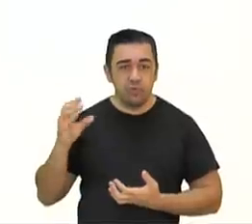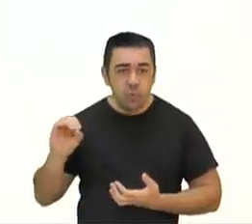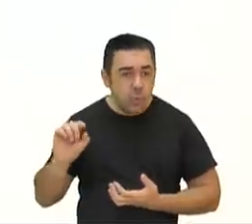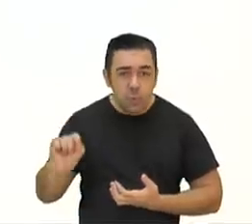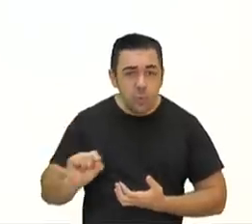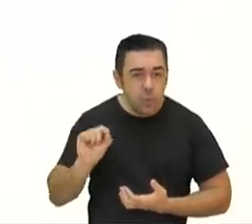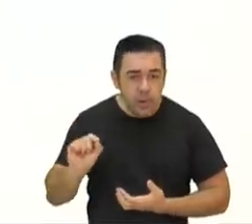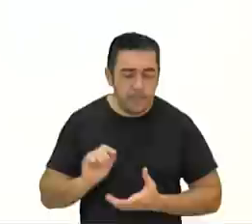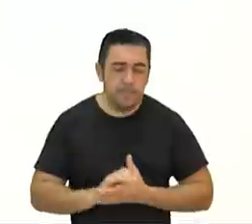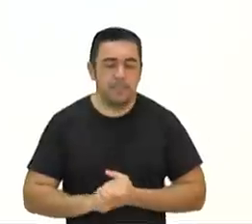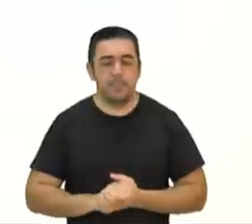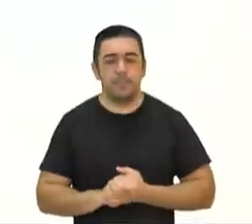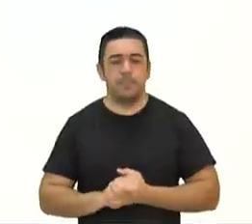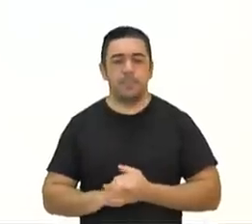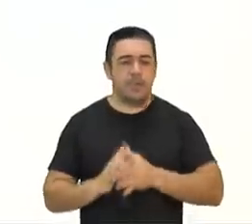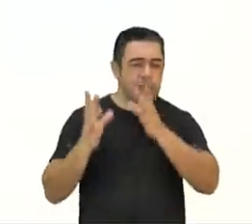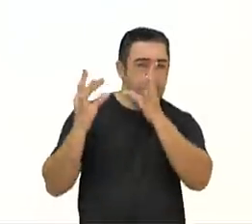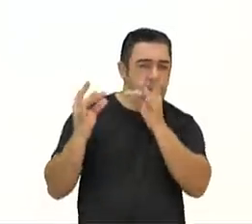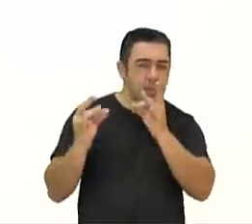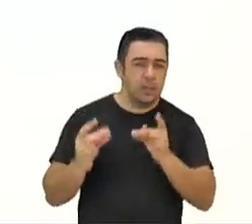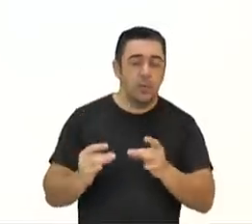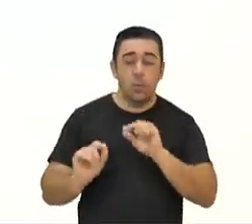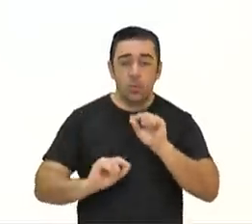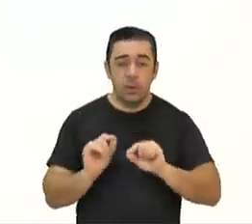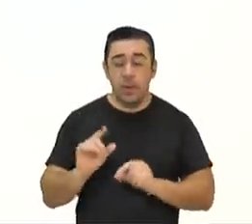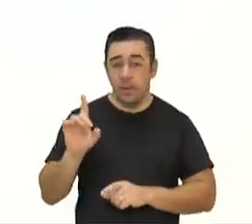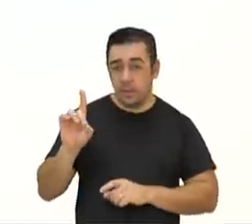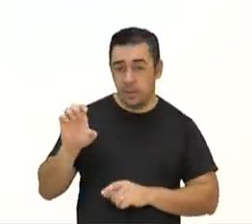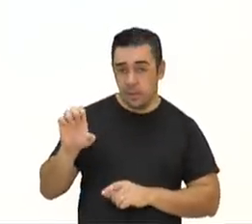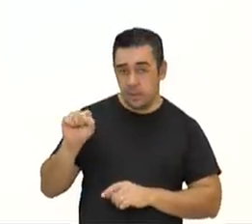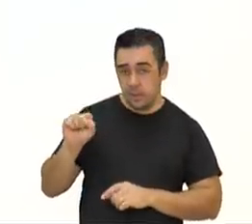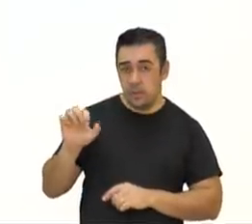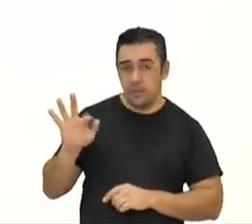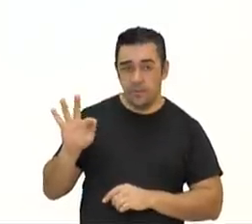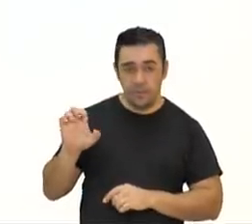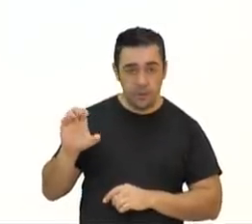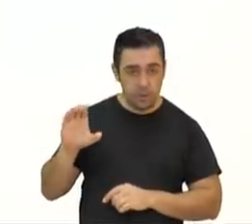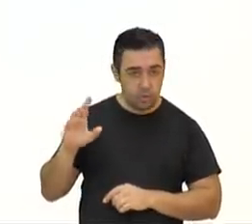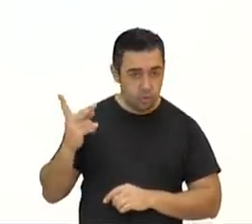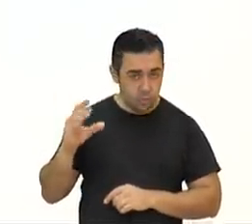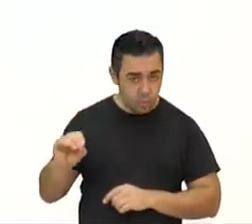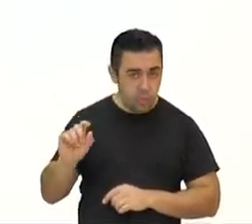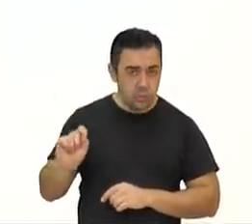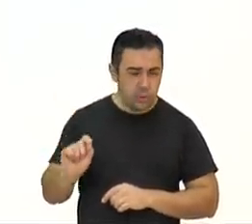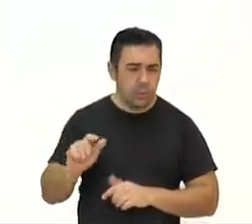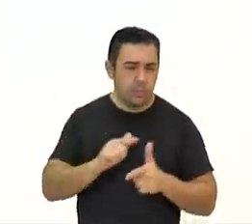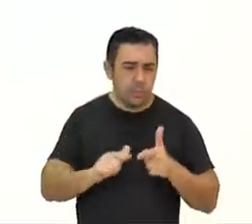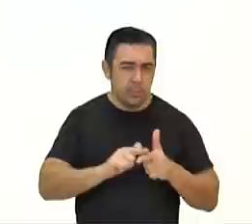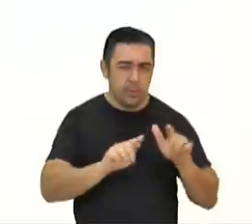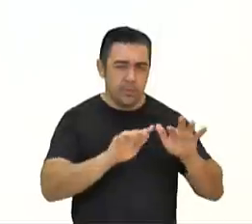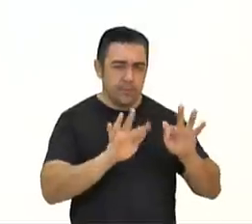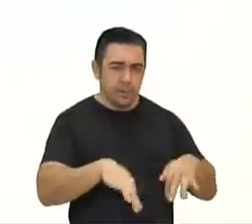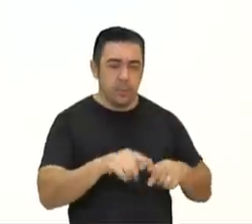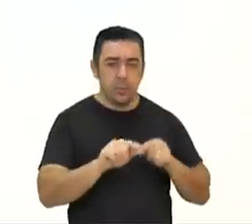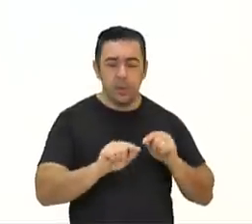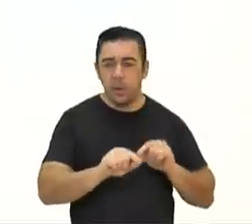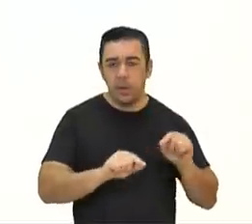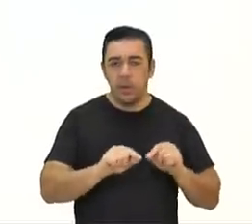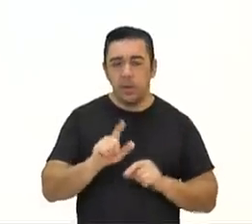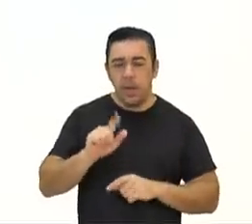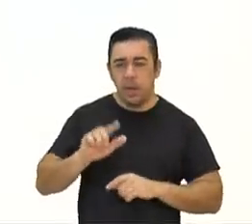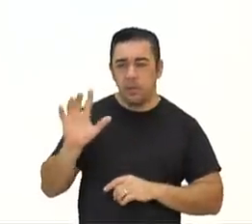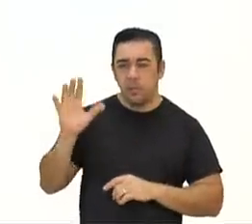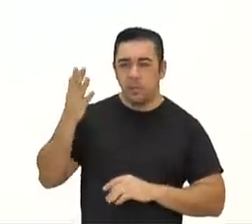ler aqui. Então, o desfecho é uma resolução para um problema, para um momento difícil, para uma